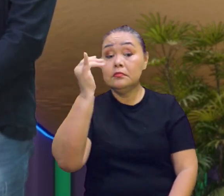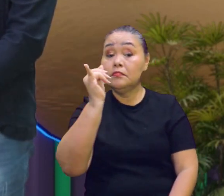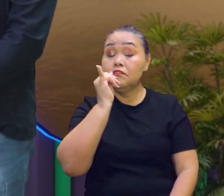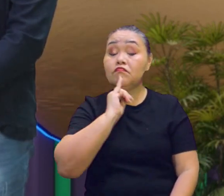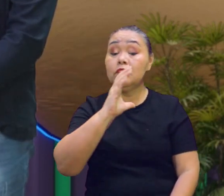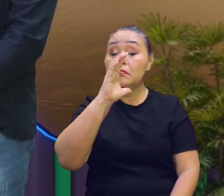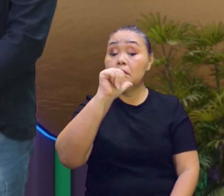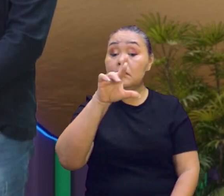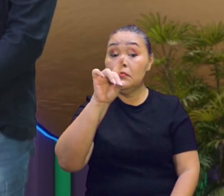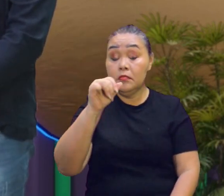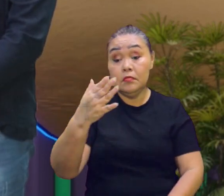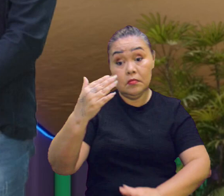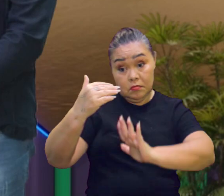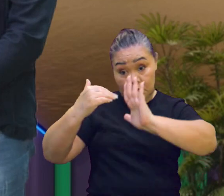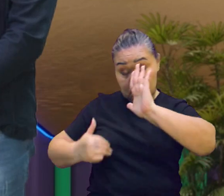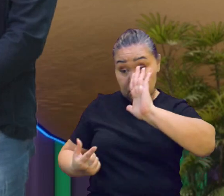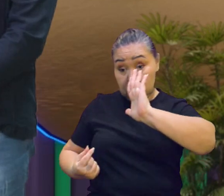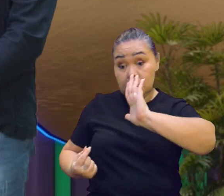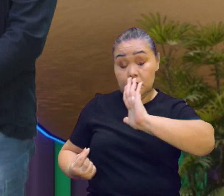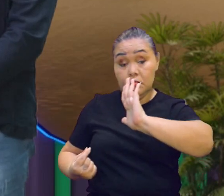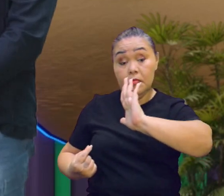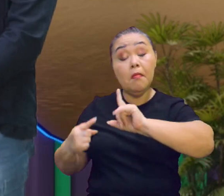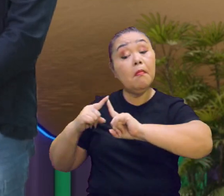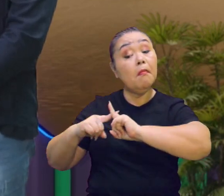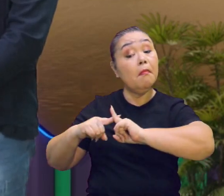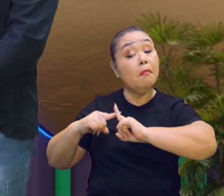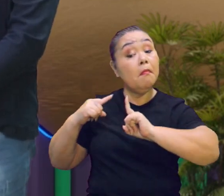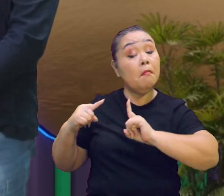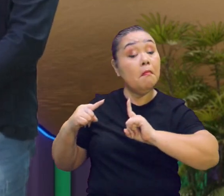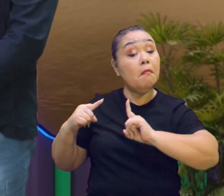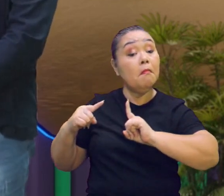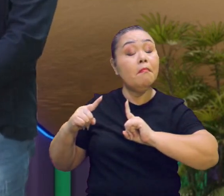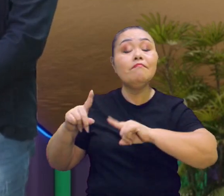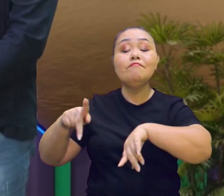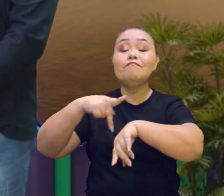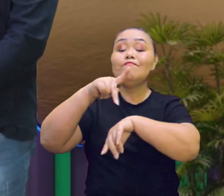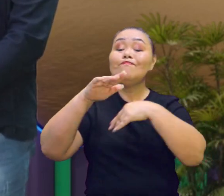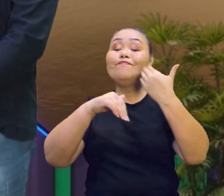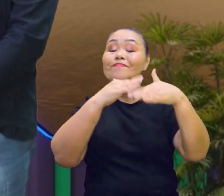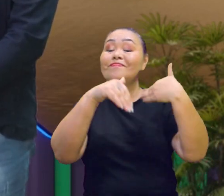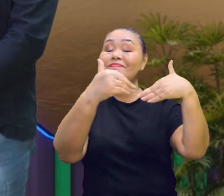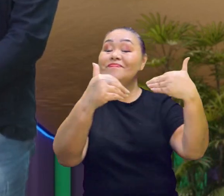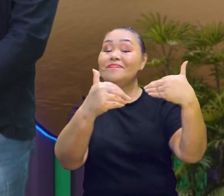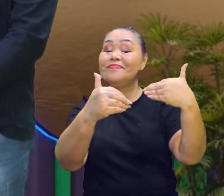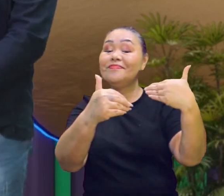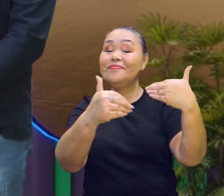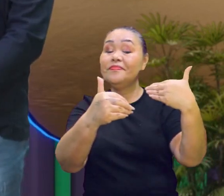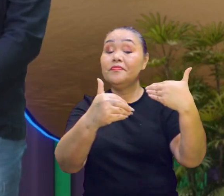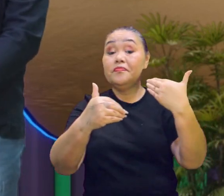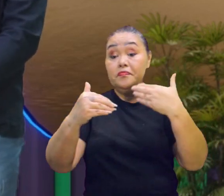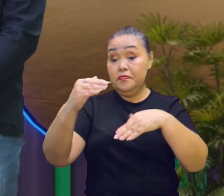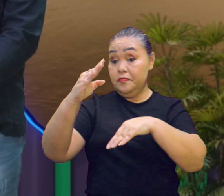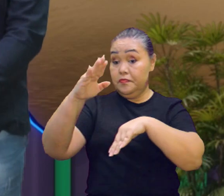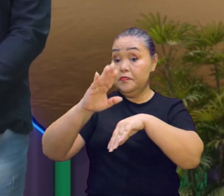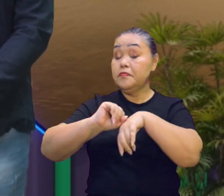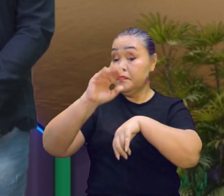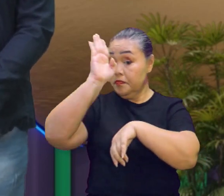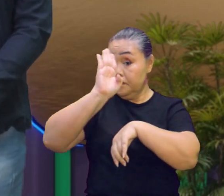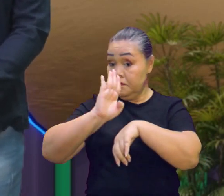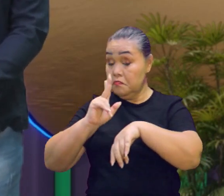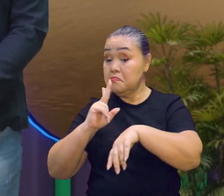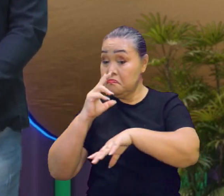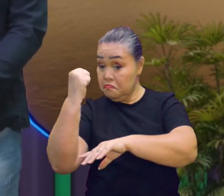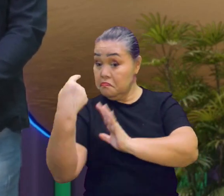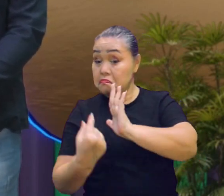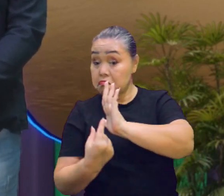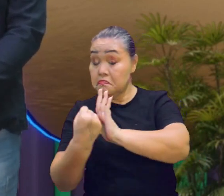exemplo, o Canadá é atrás do Brasil, né? Em questão econômica, mas é um país desenvolvido. Né? O Brasil tem uma